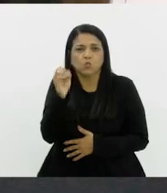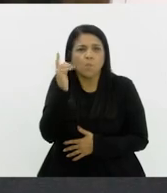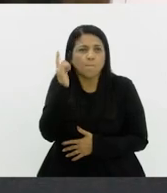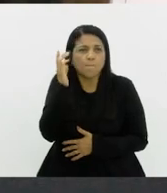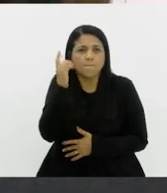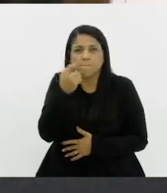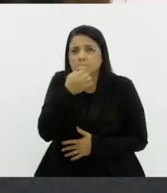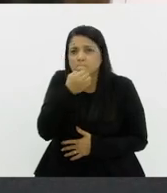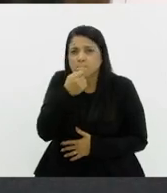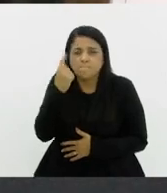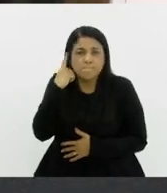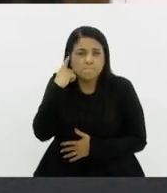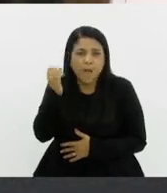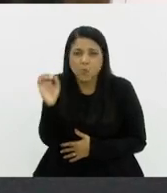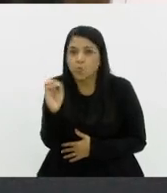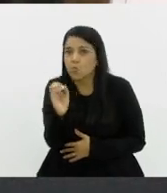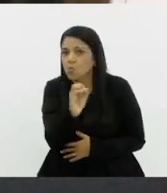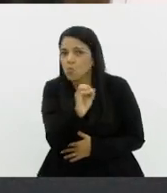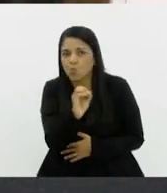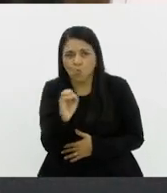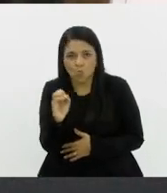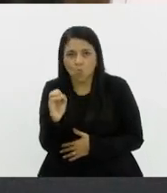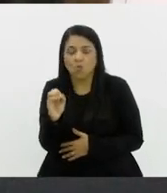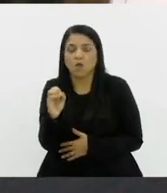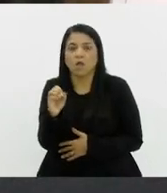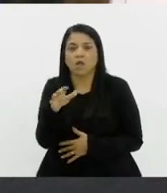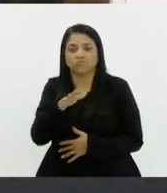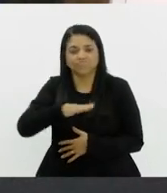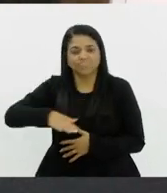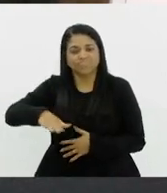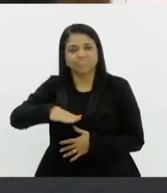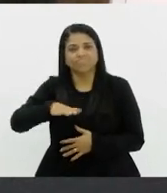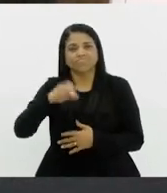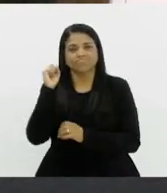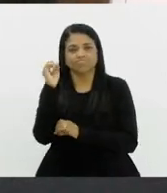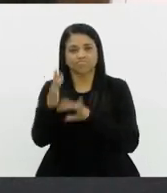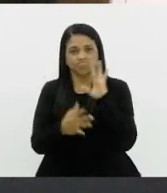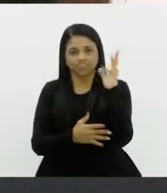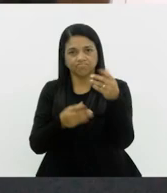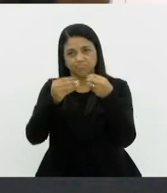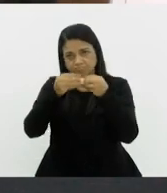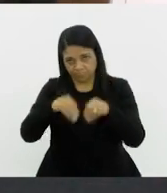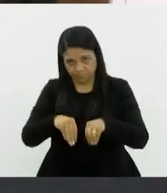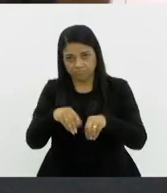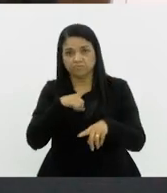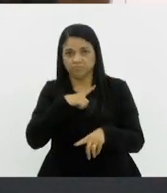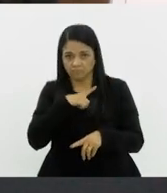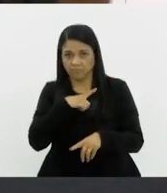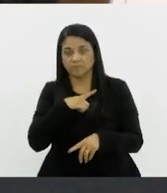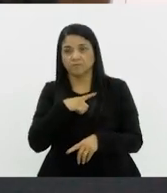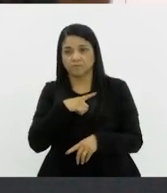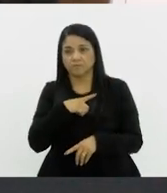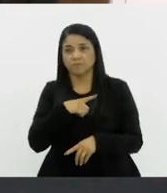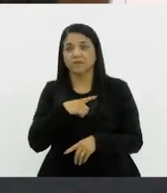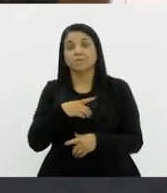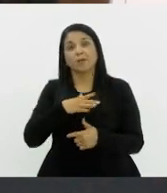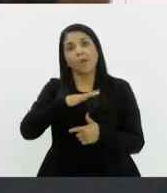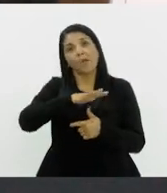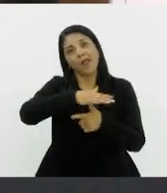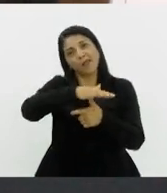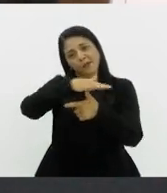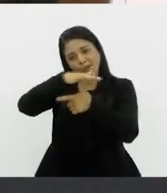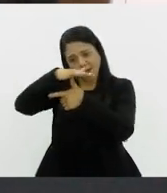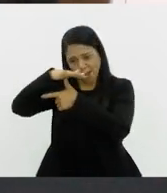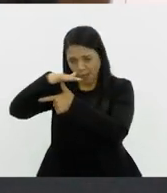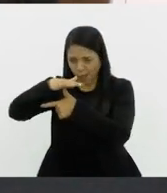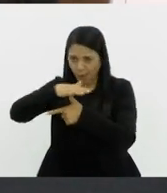barulhinho, porque isso prejudica o meio ambiente lá, os animais. Só que os helicópteros, eu